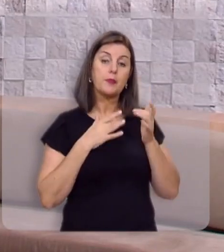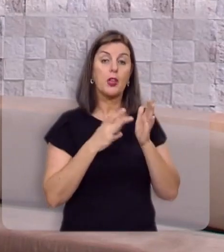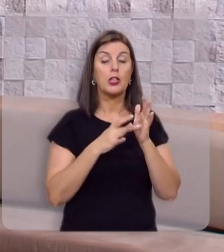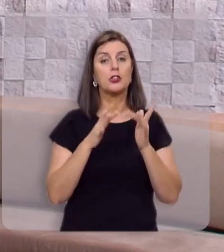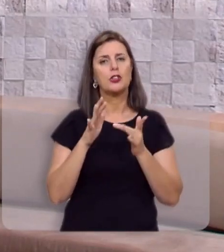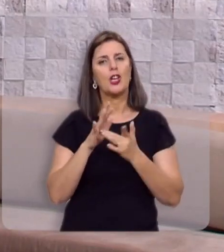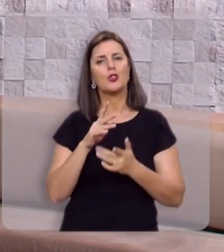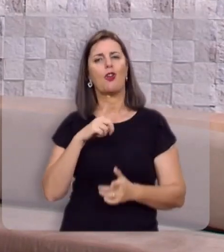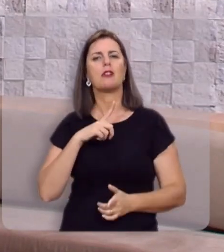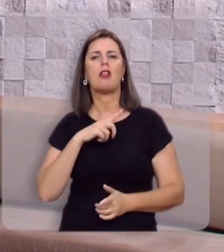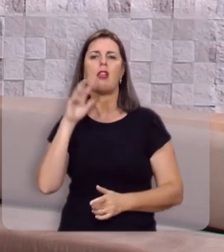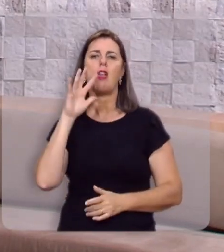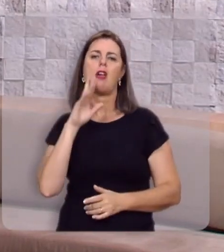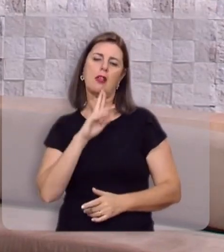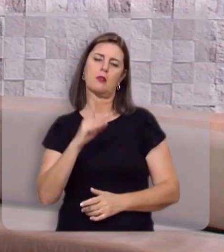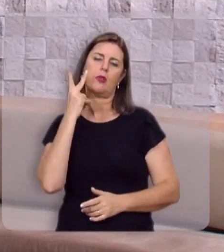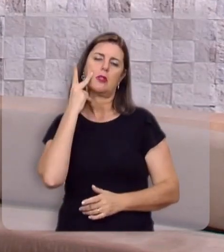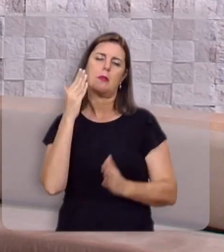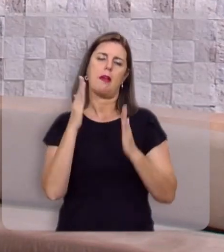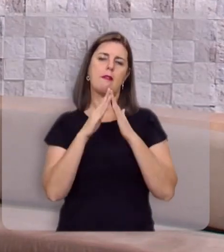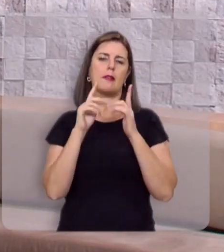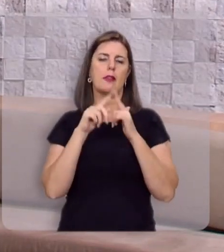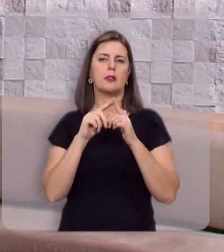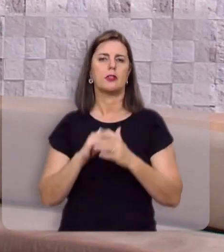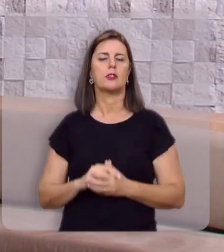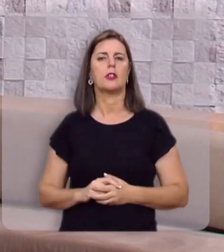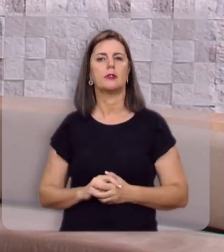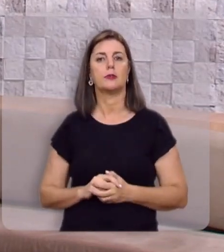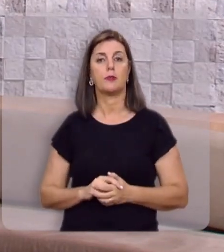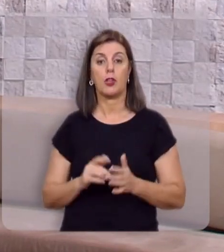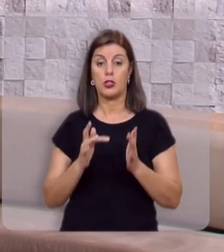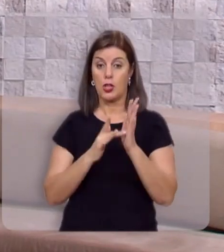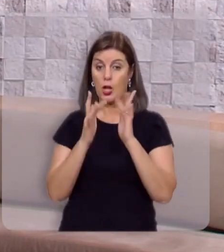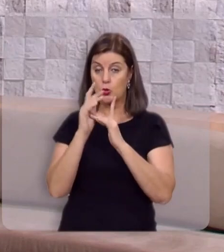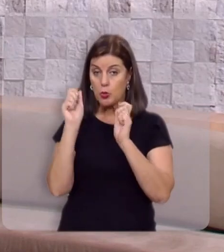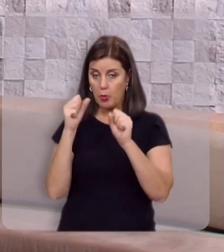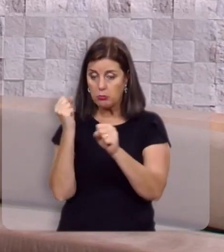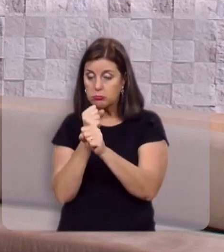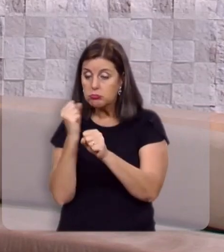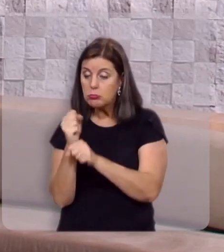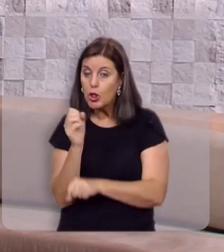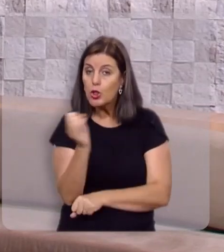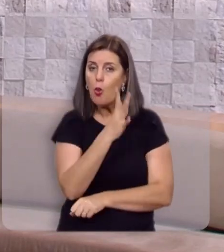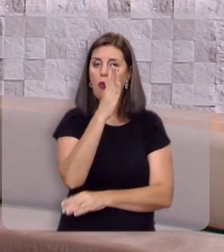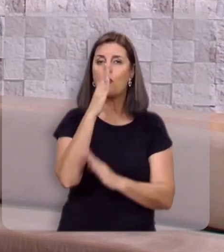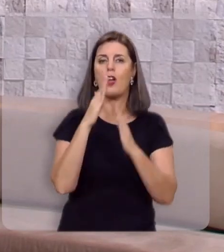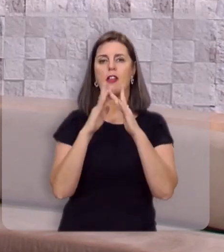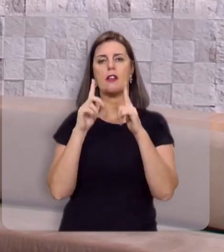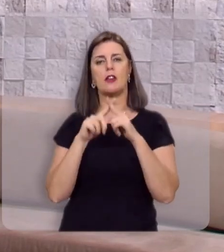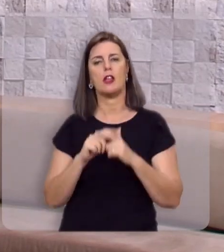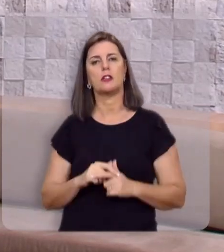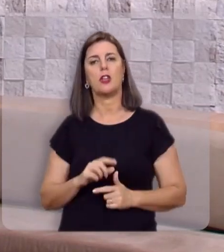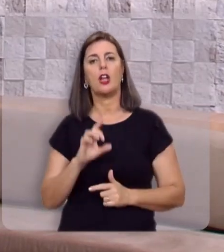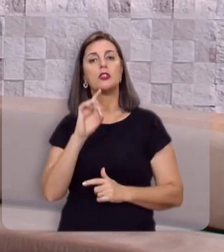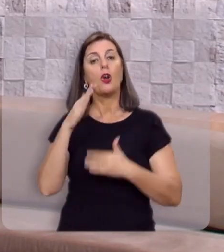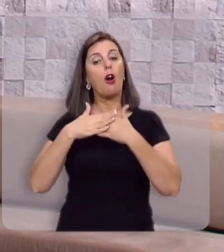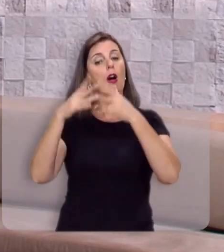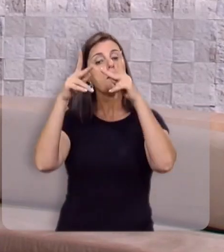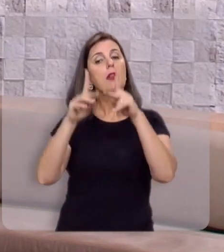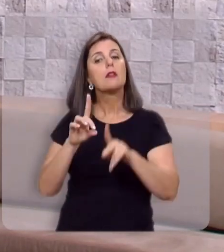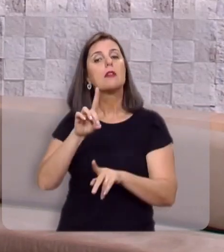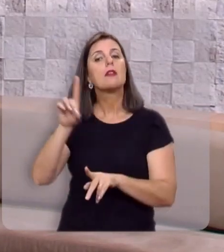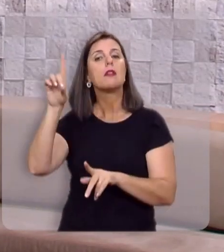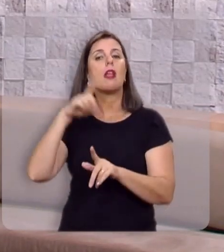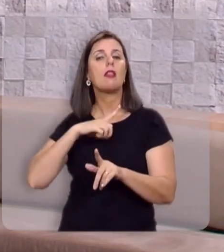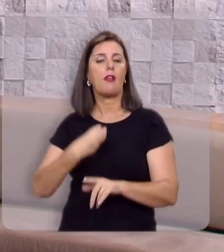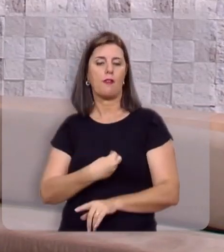É Jesus quem tem a solução para a igreja. É Ele quem pode restaurar a igreja. É só na